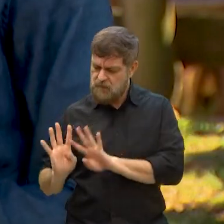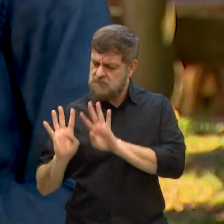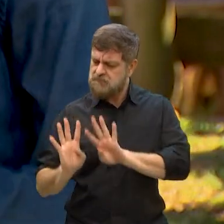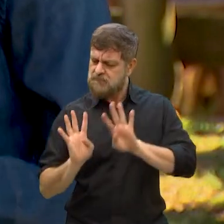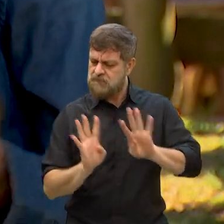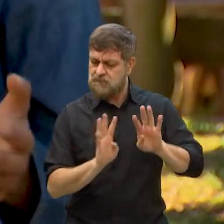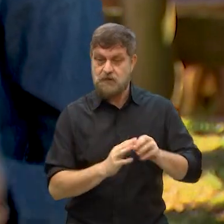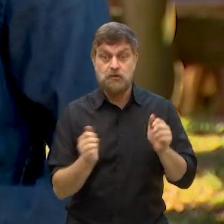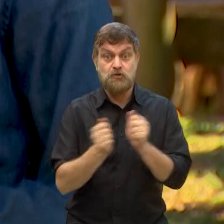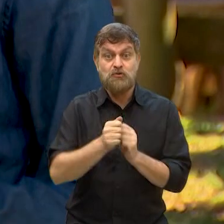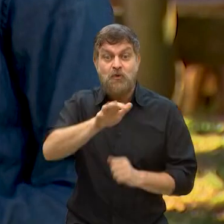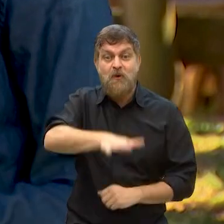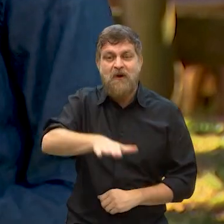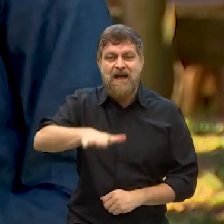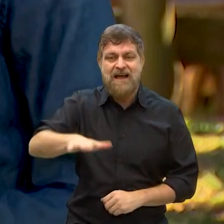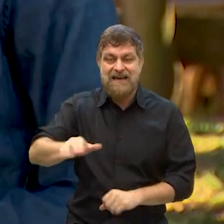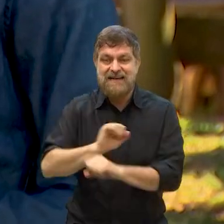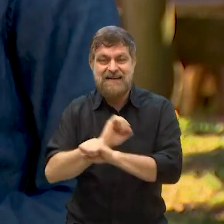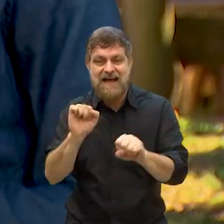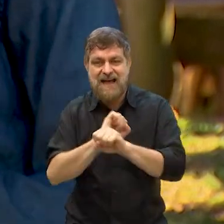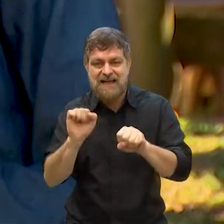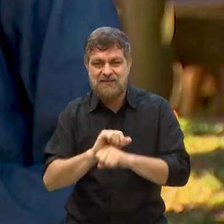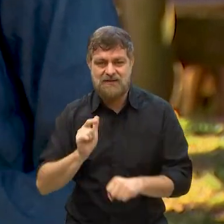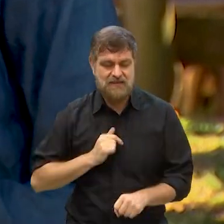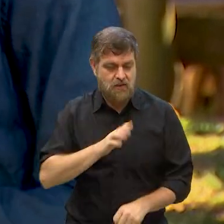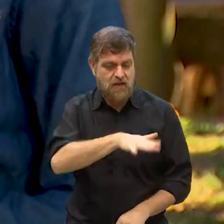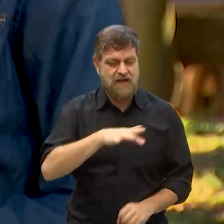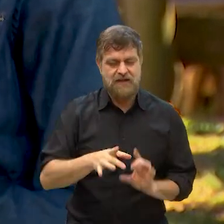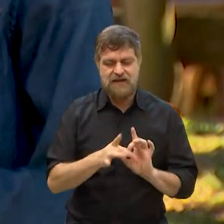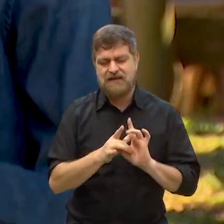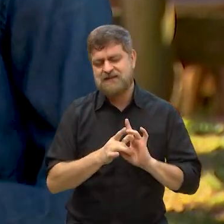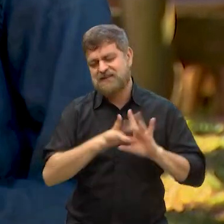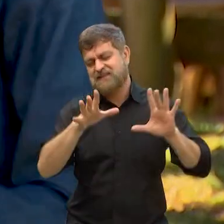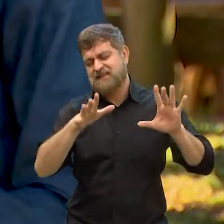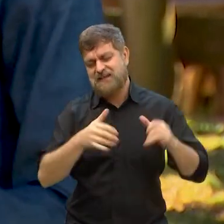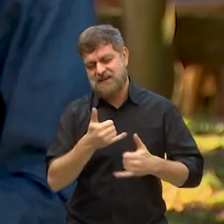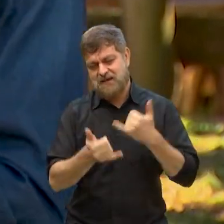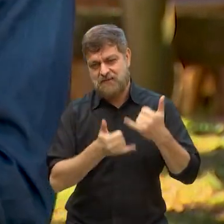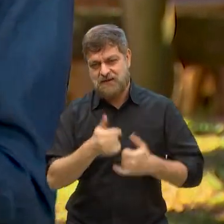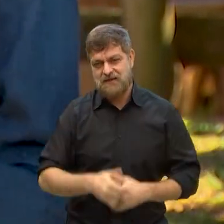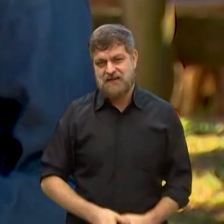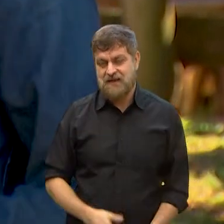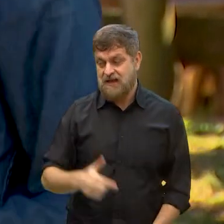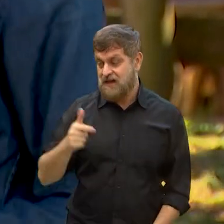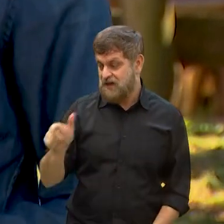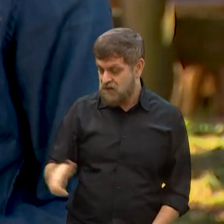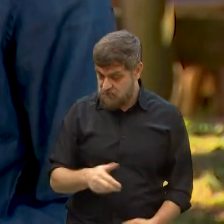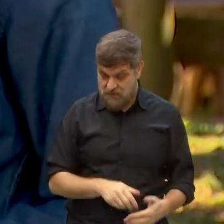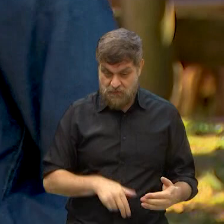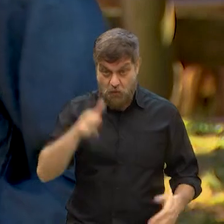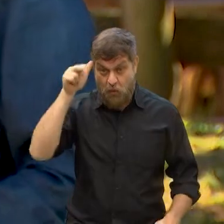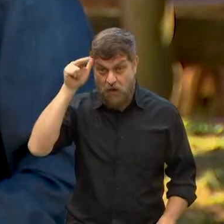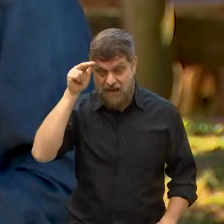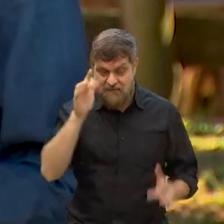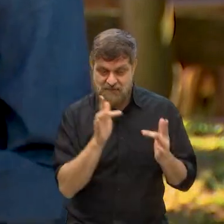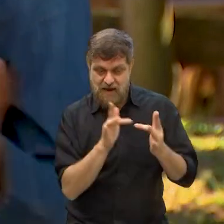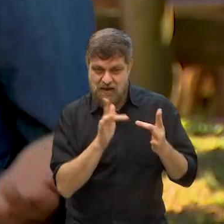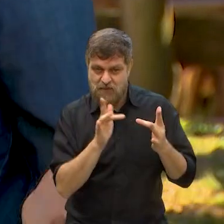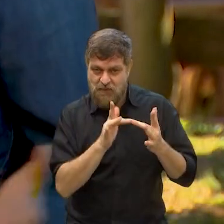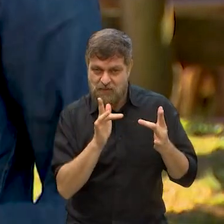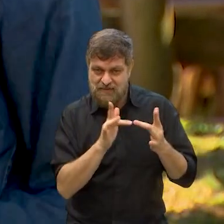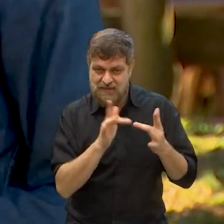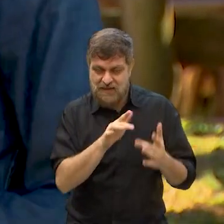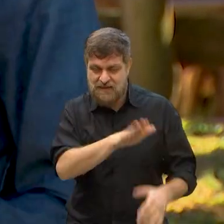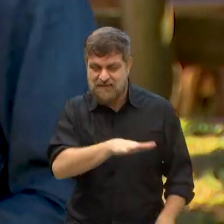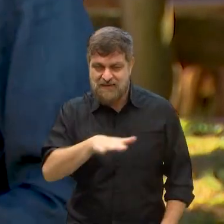para a gente estar vindo, até mesmo com as crianças, porque as crianças adoram. Então eles vêm aqui, deixam as crianças à vontade, às vezes eu pego o cavalo, deixo as